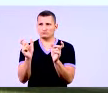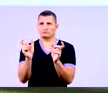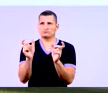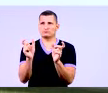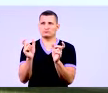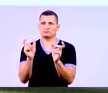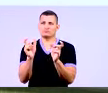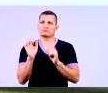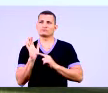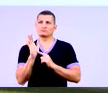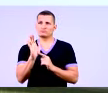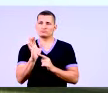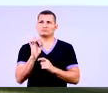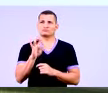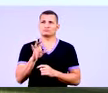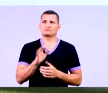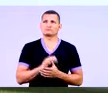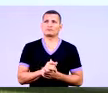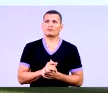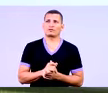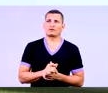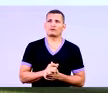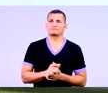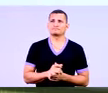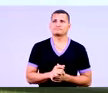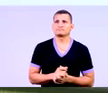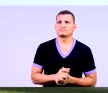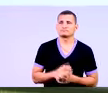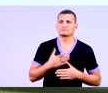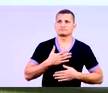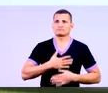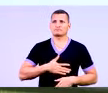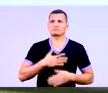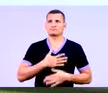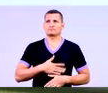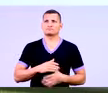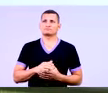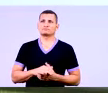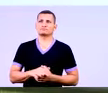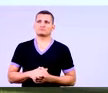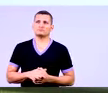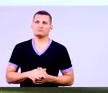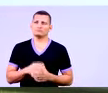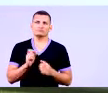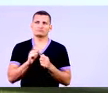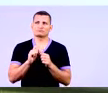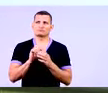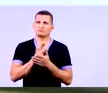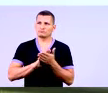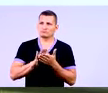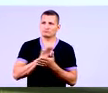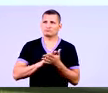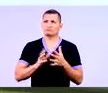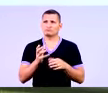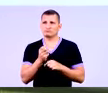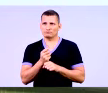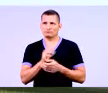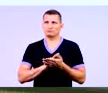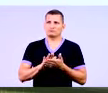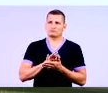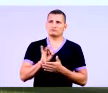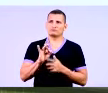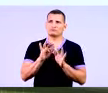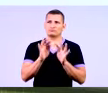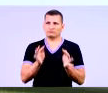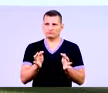valor e mostrei isso daí uma maneira bem tranqüila não é não estou aqui ainda fazendo cálculos aqui eu só mostrei da maneira